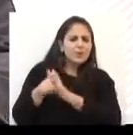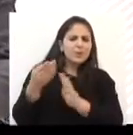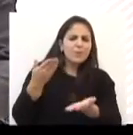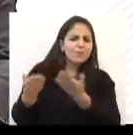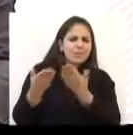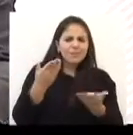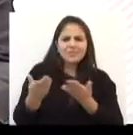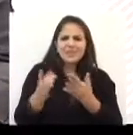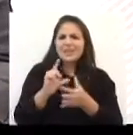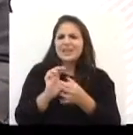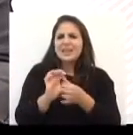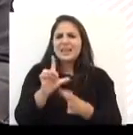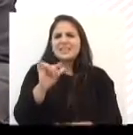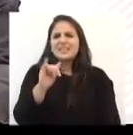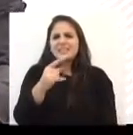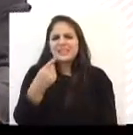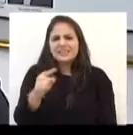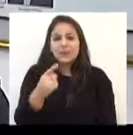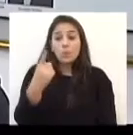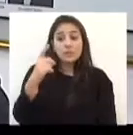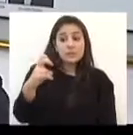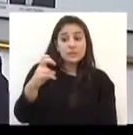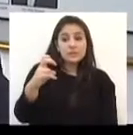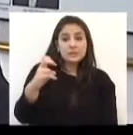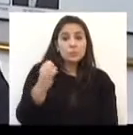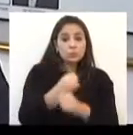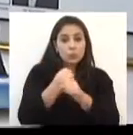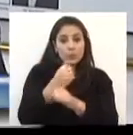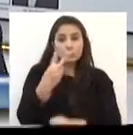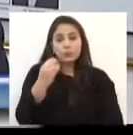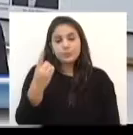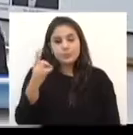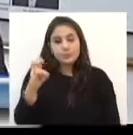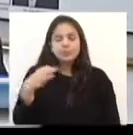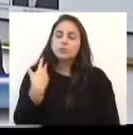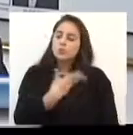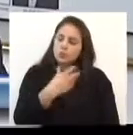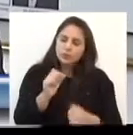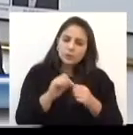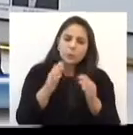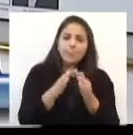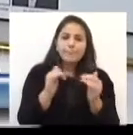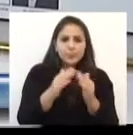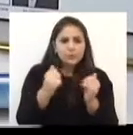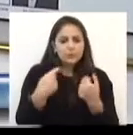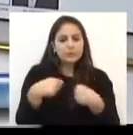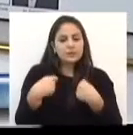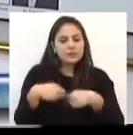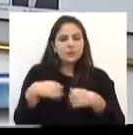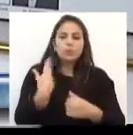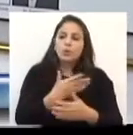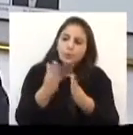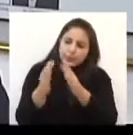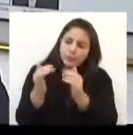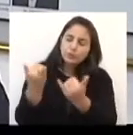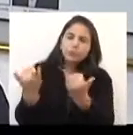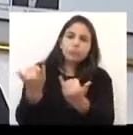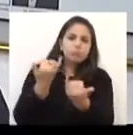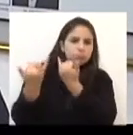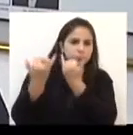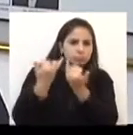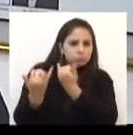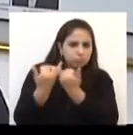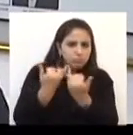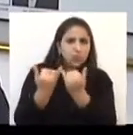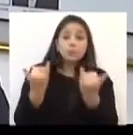licitação 15 de 2015. Fizemos todos os encaminhamentos necessários, então a gente buscou as informações que estavam no